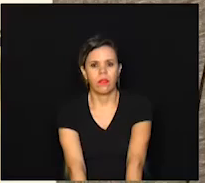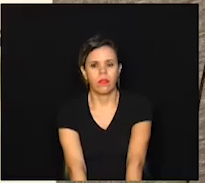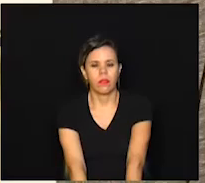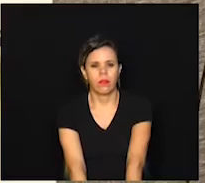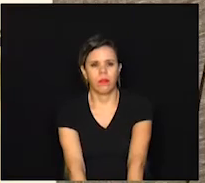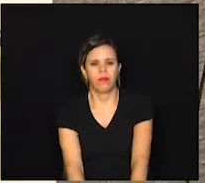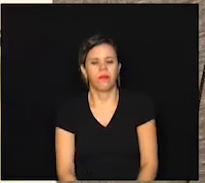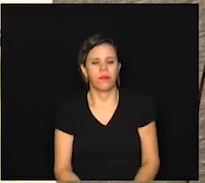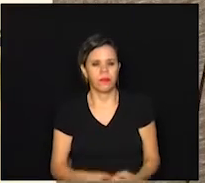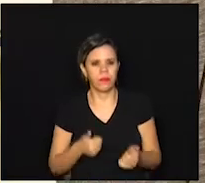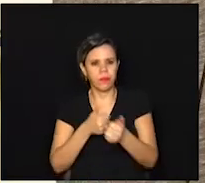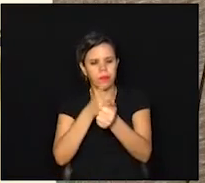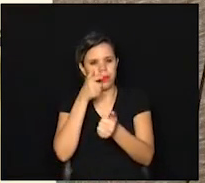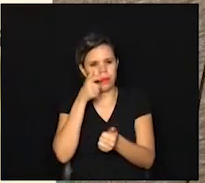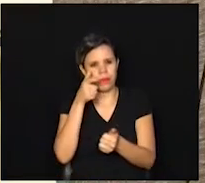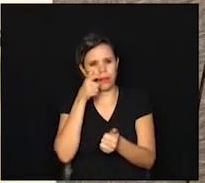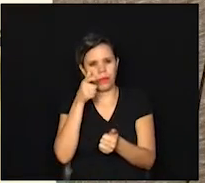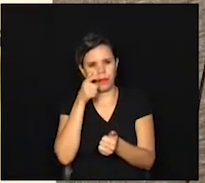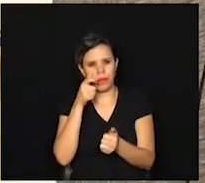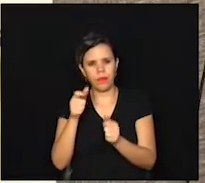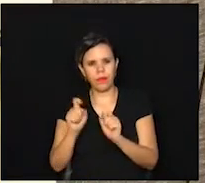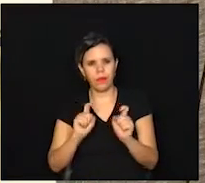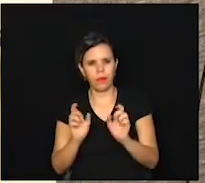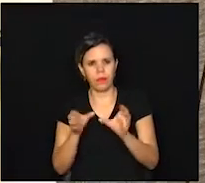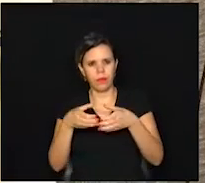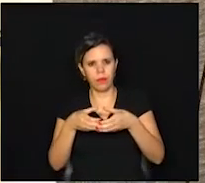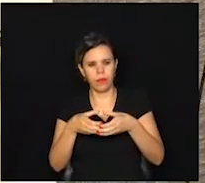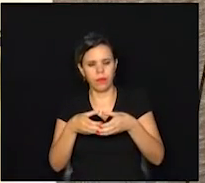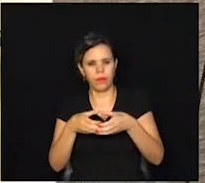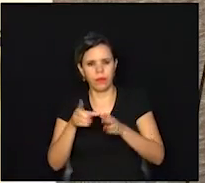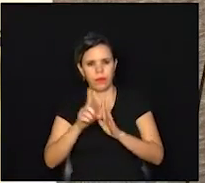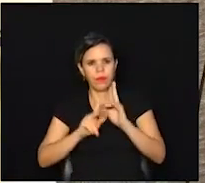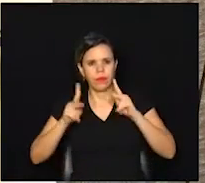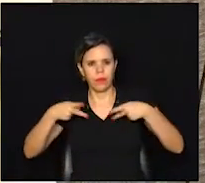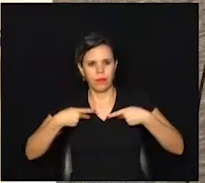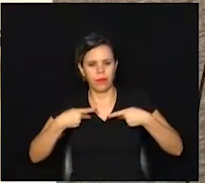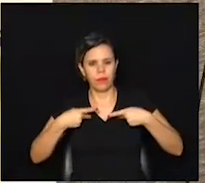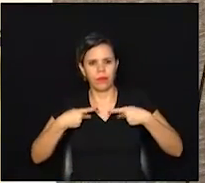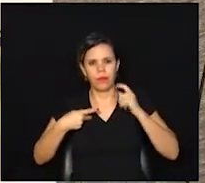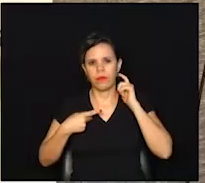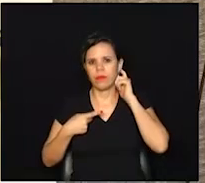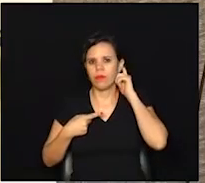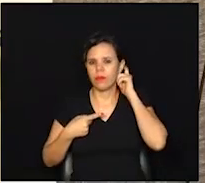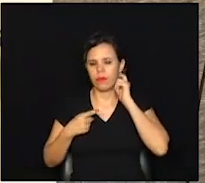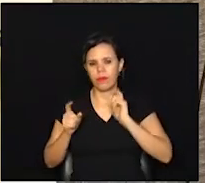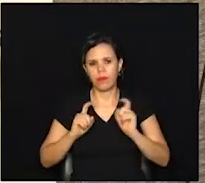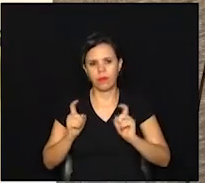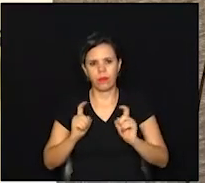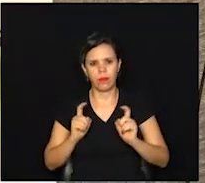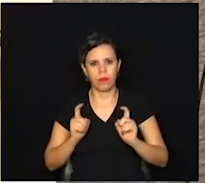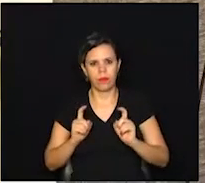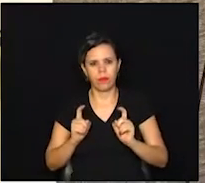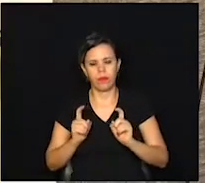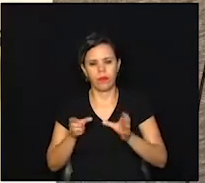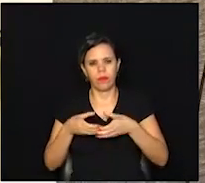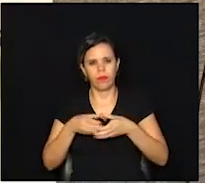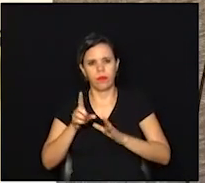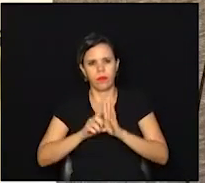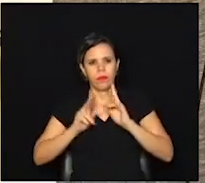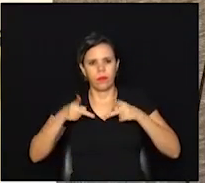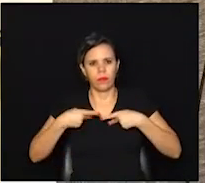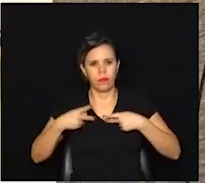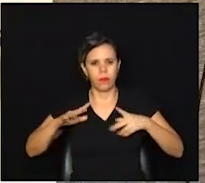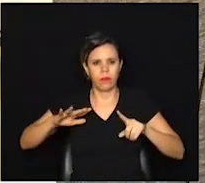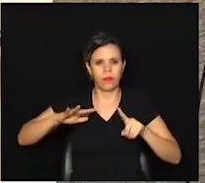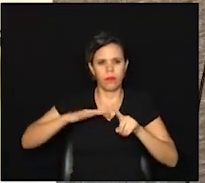Muito bem, nós acompanhamos esta comissão, da Comissão de Direitos Humanos, esta reunião, melhor dizendo, da Comissão de Direitos Humanos e